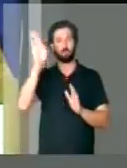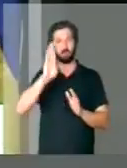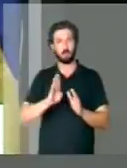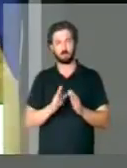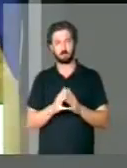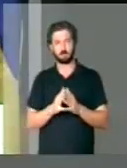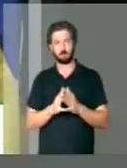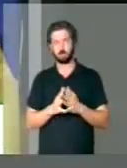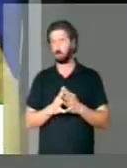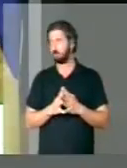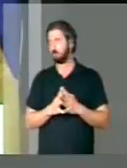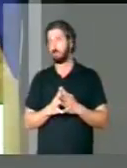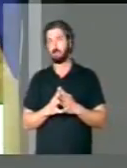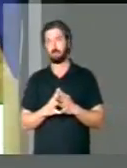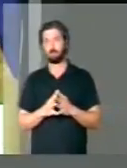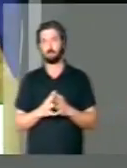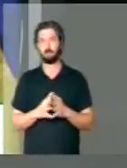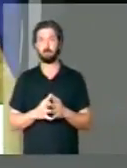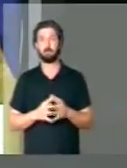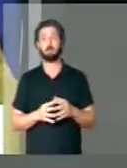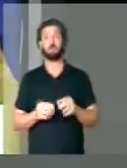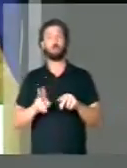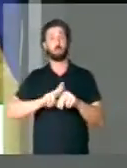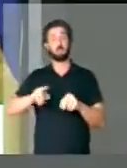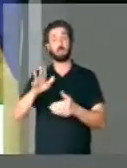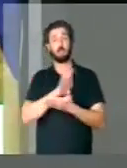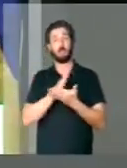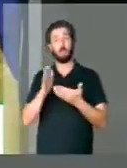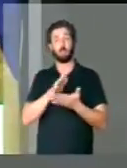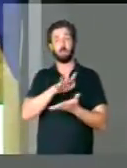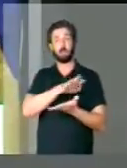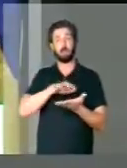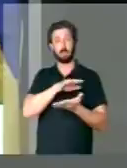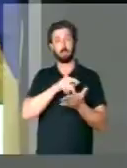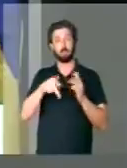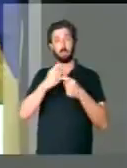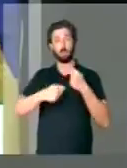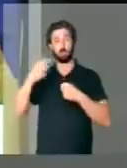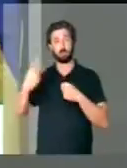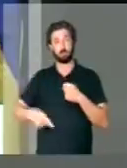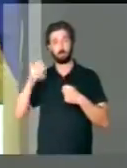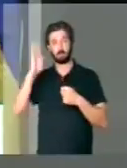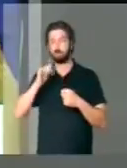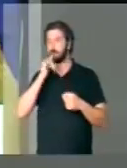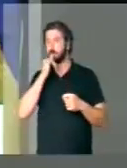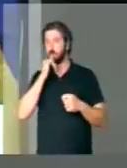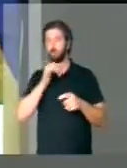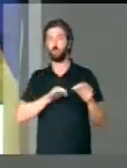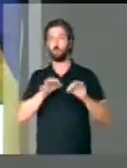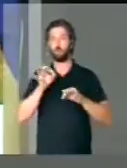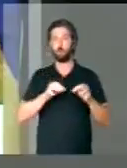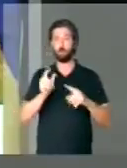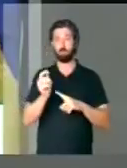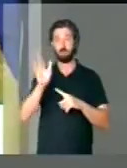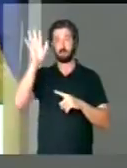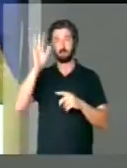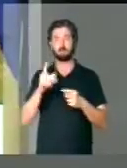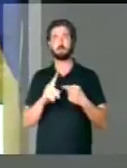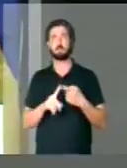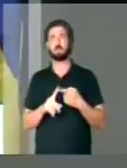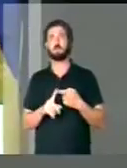Brasil, baseado em alguns dados econômicos do nosso país, tais como o controle da